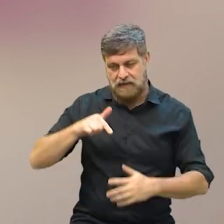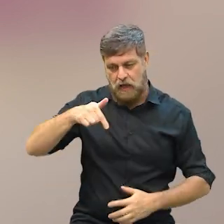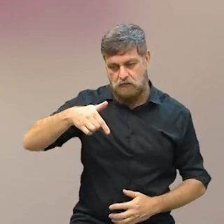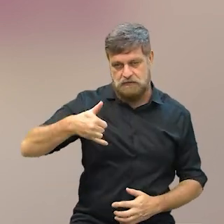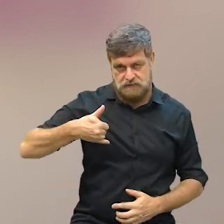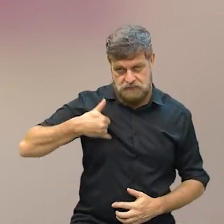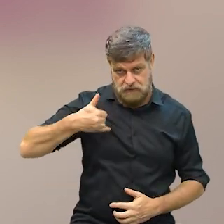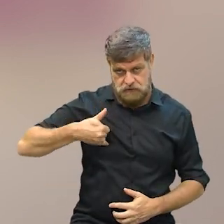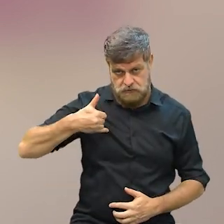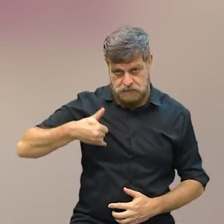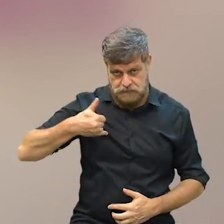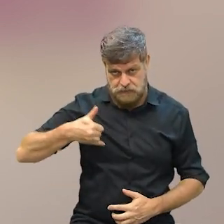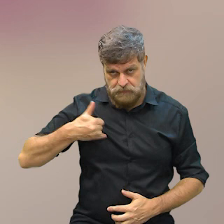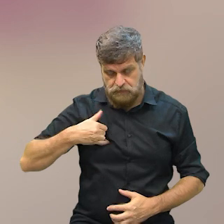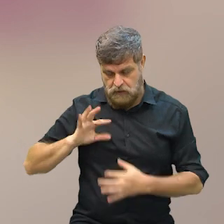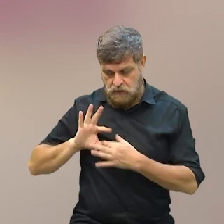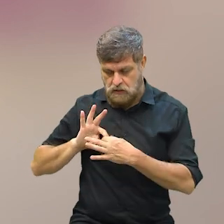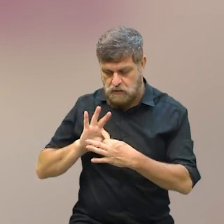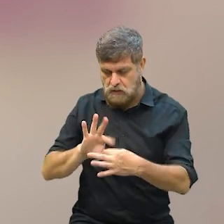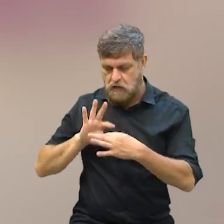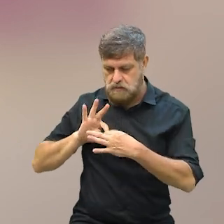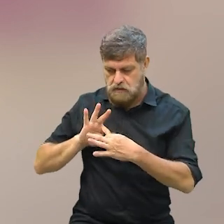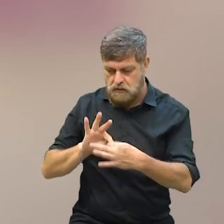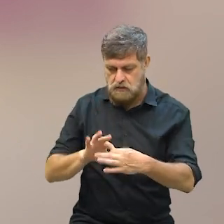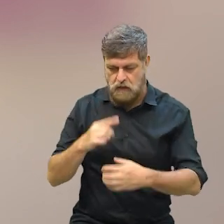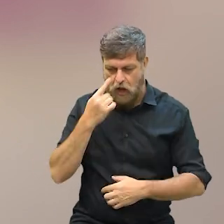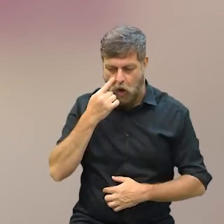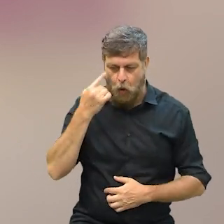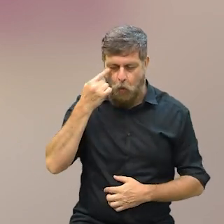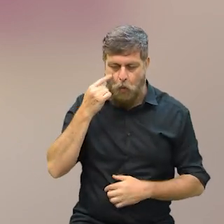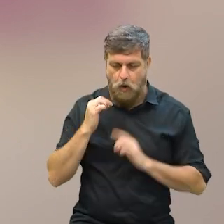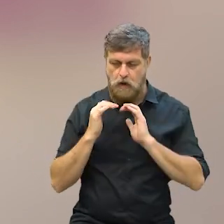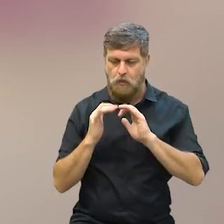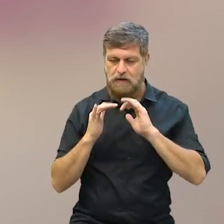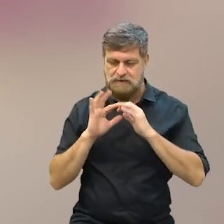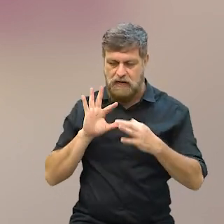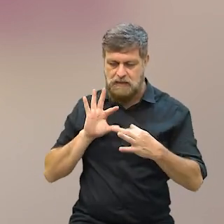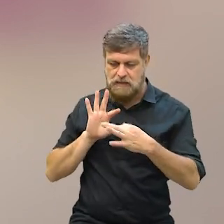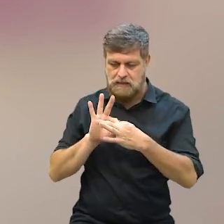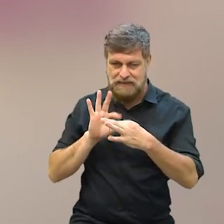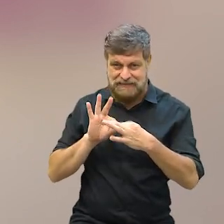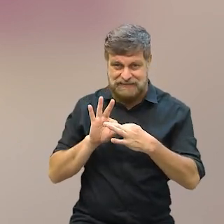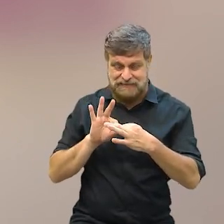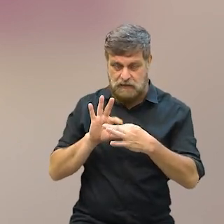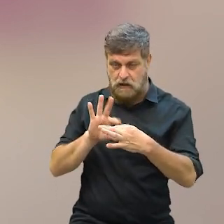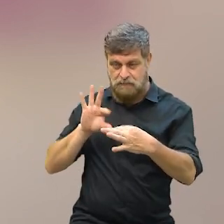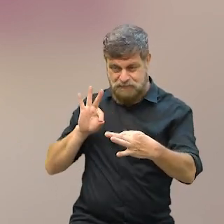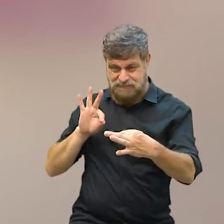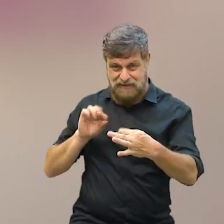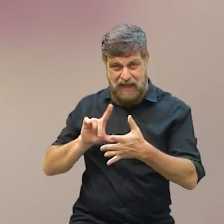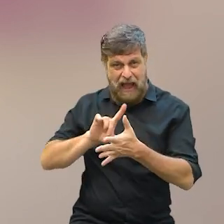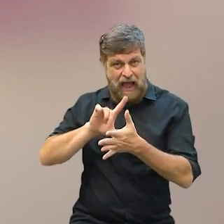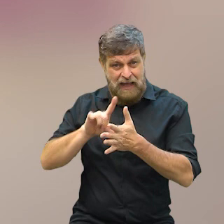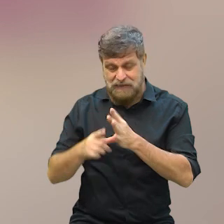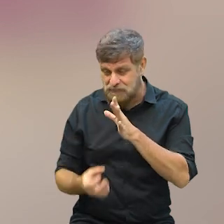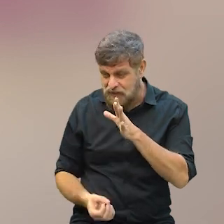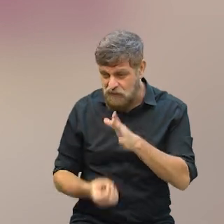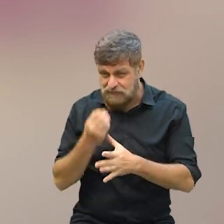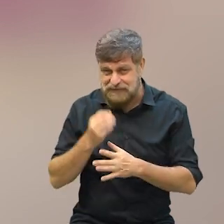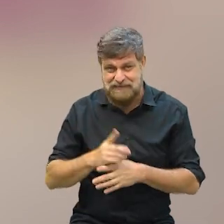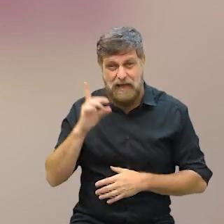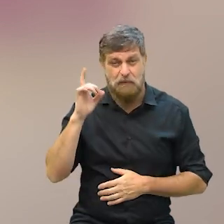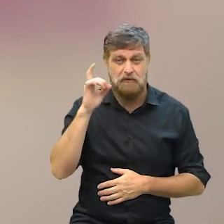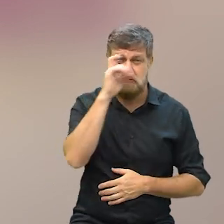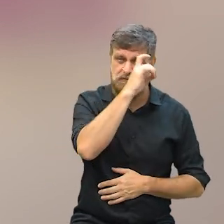idade, assim, que são feitas essas conexões, né? Se não fizer conexão, depois dificilmente são